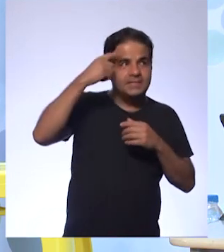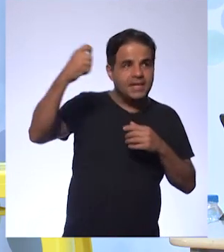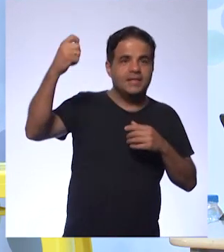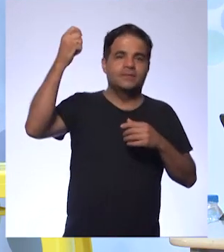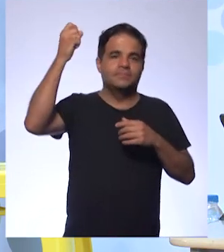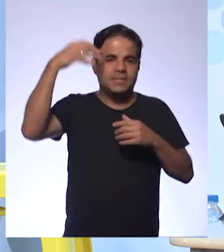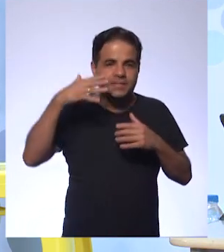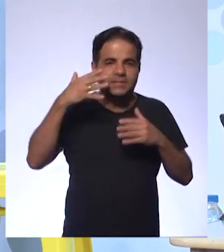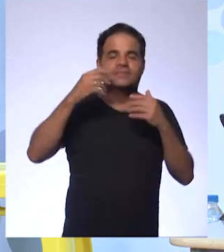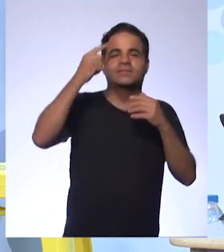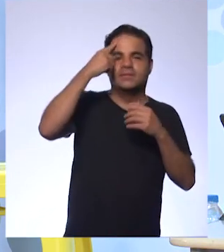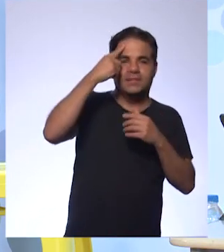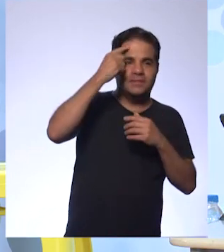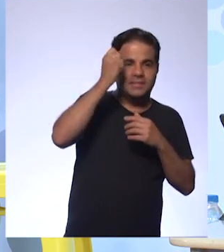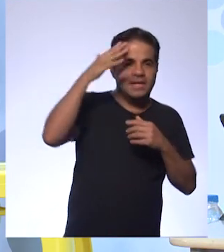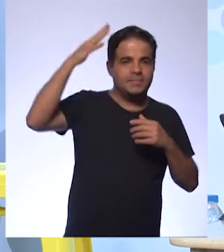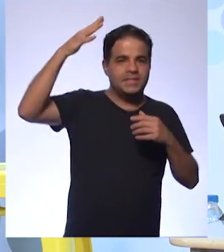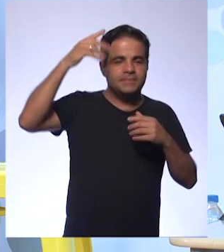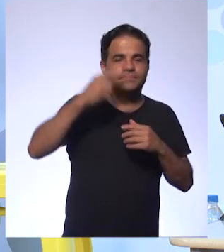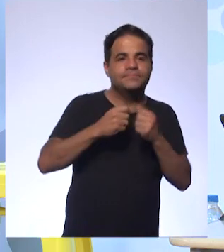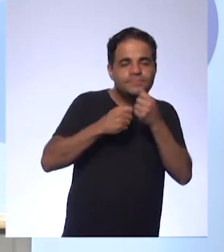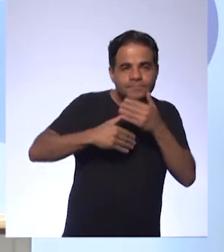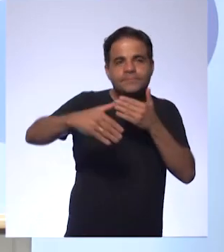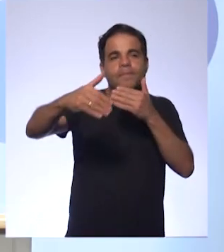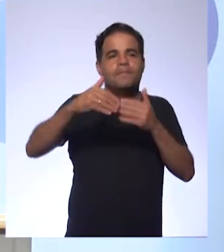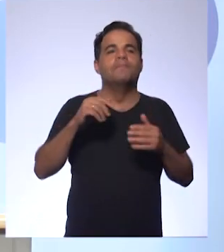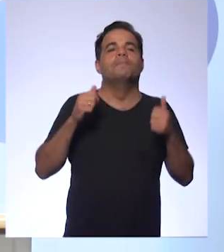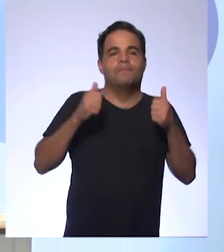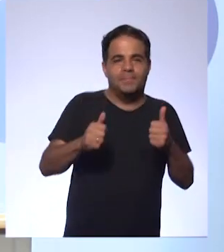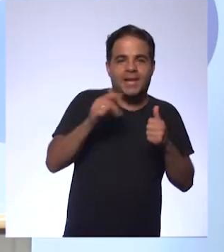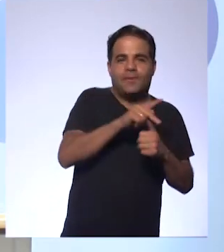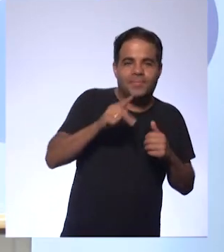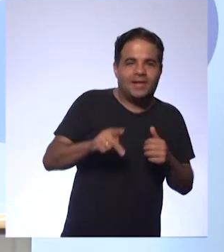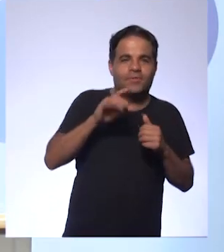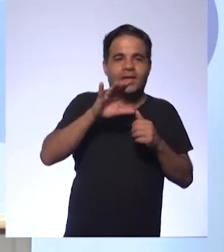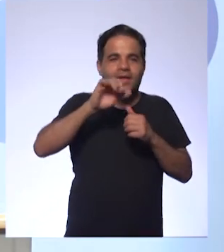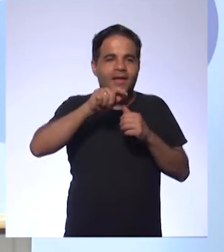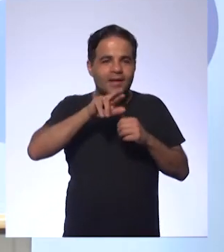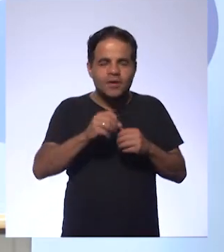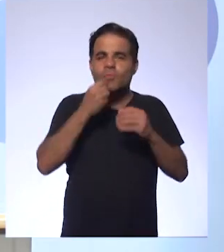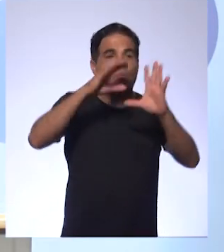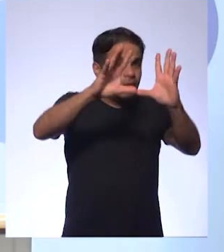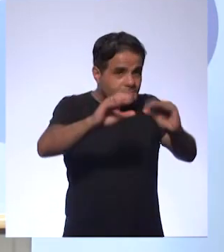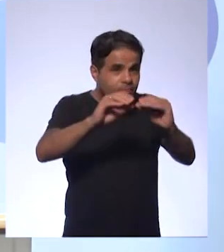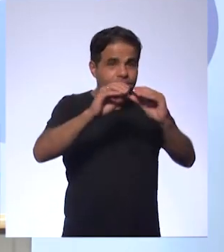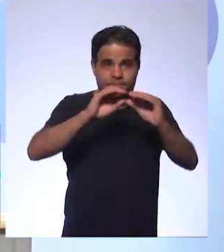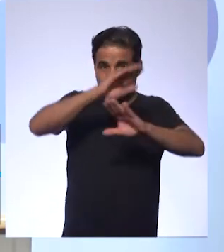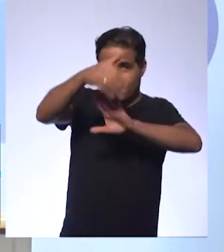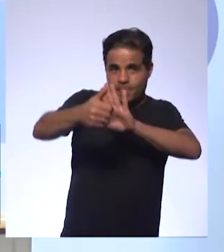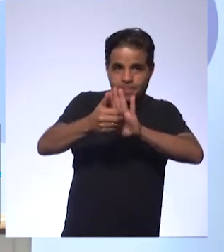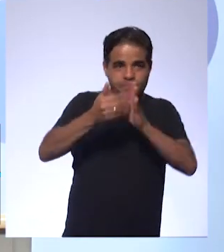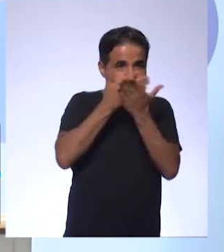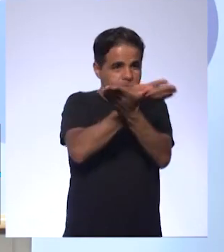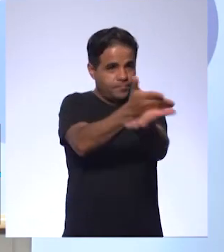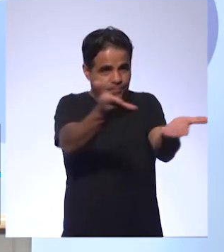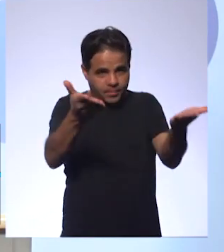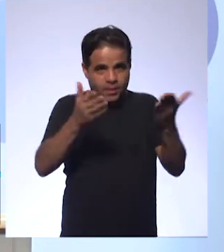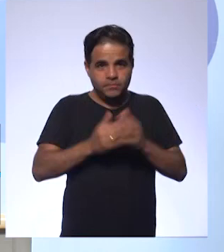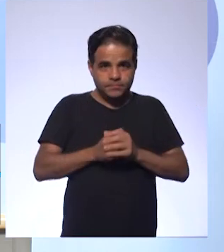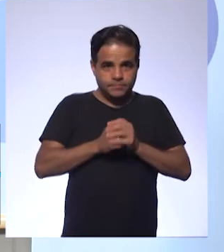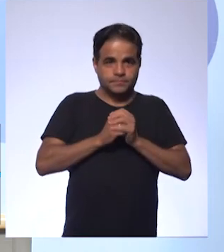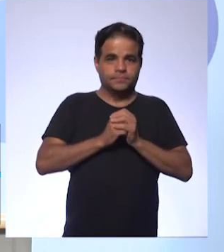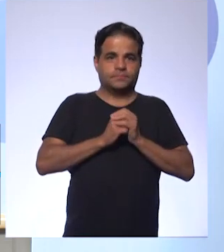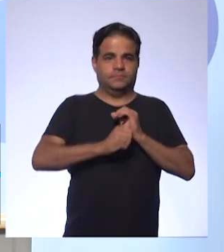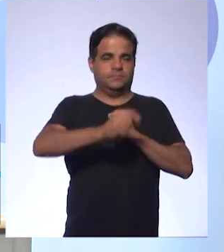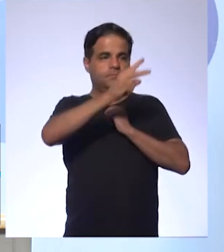professor Carlos Neri. Tudo bem, professor Carlos? Tudo bem, professora Luíse? Boa noite, galera aí do